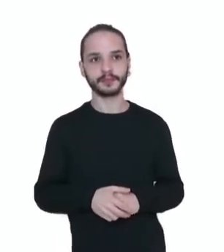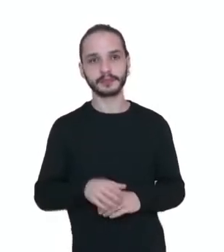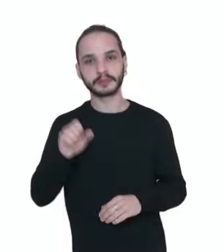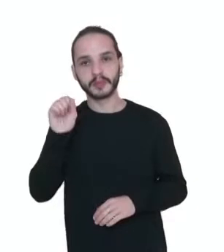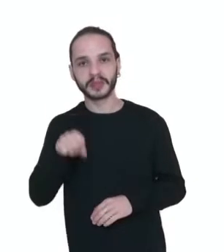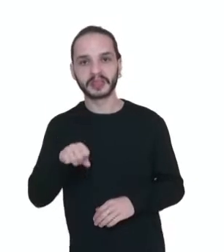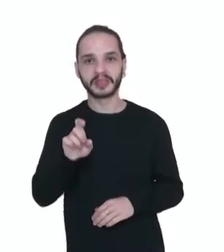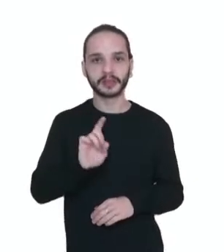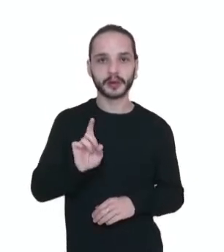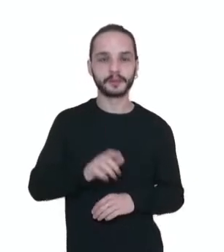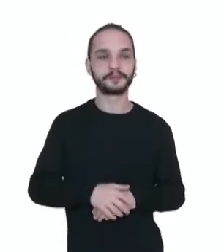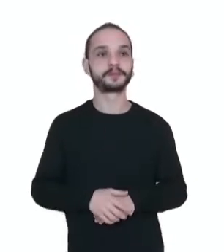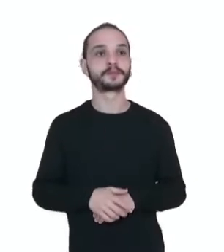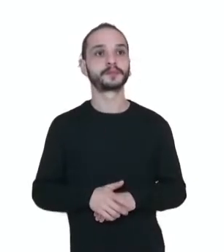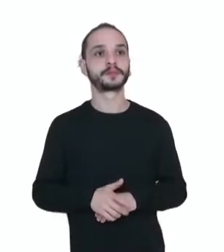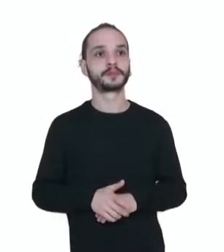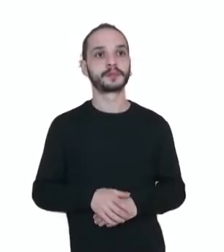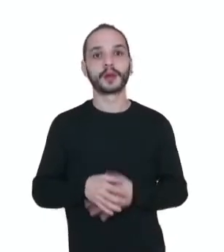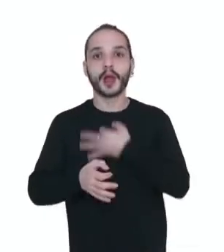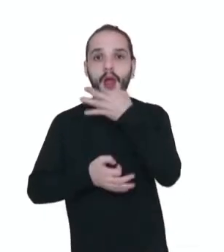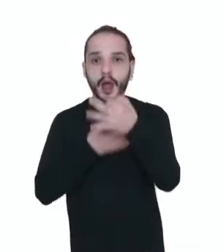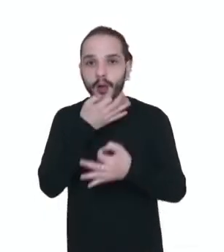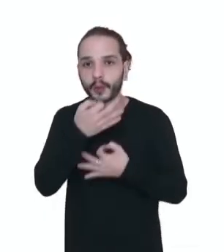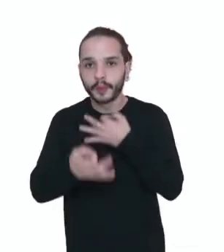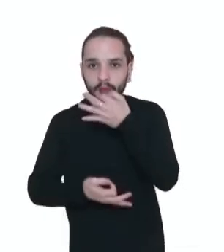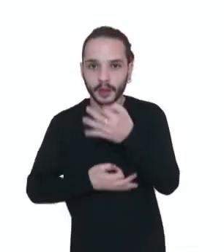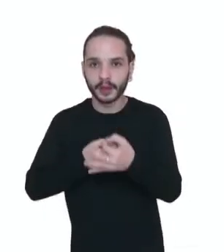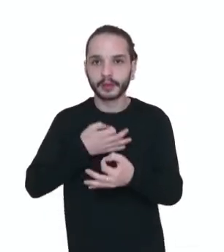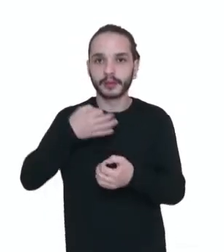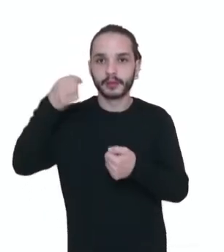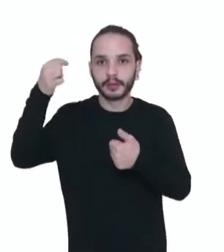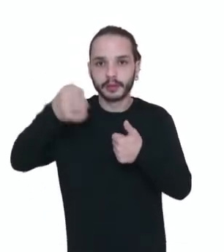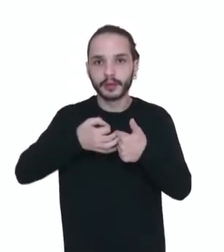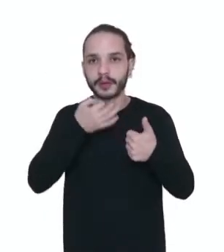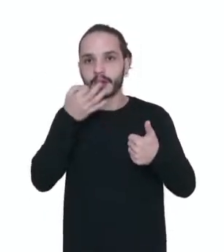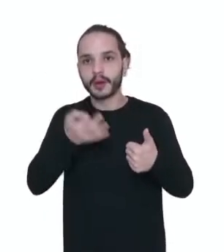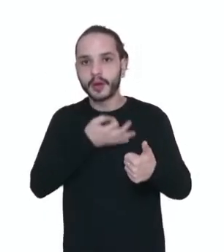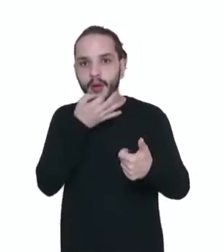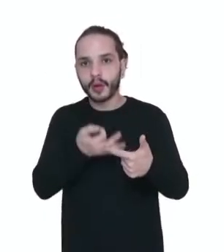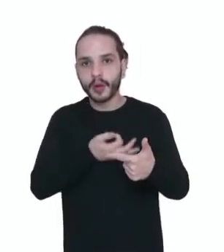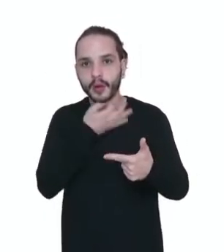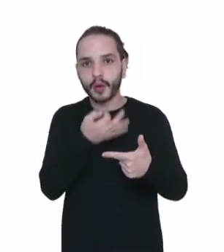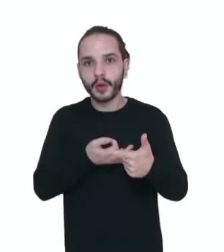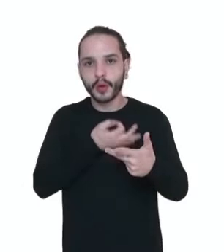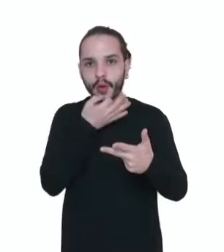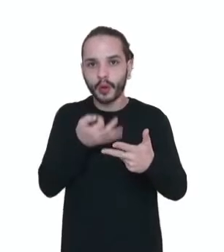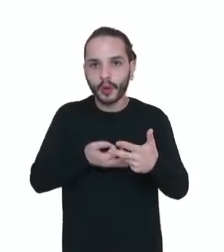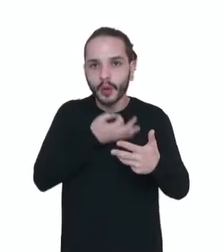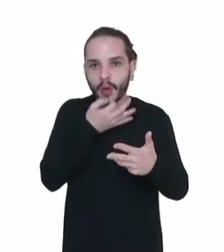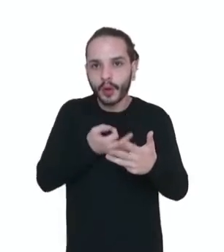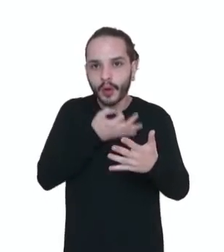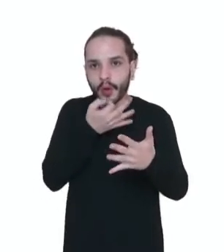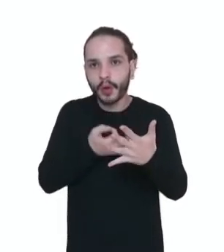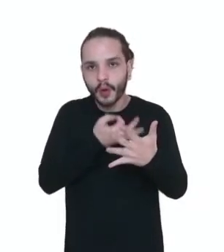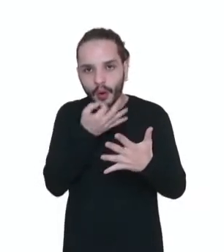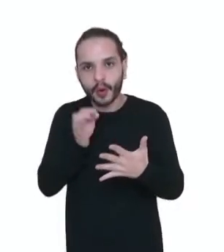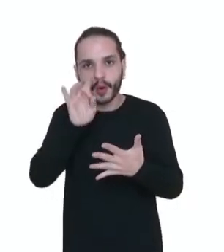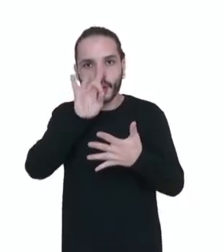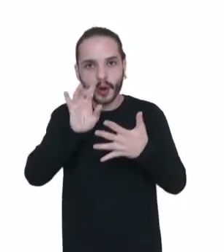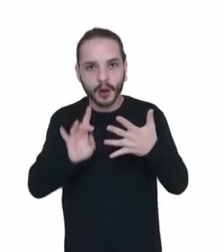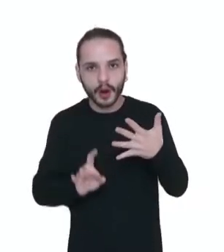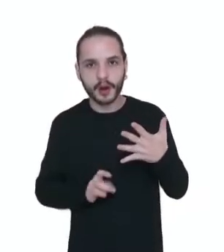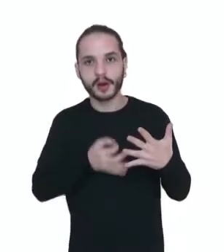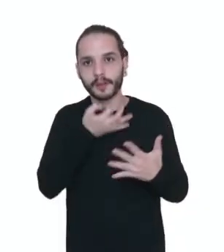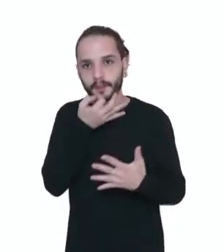não. Os argumentos, é interessante enumerar os argumentos, 1, 2, 3, né, primeiro argumento esse, segundo aquele, terceiro